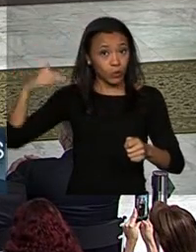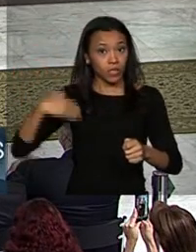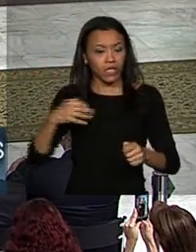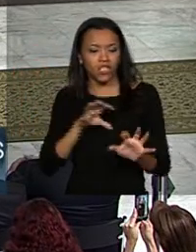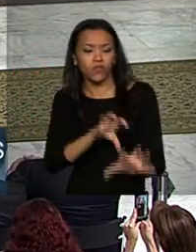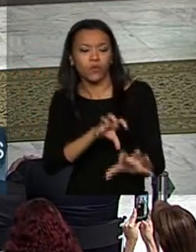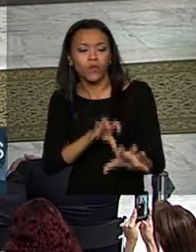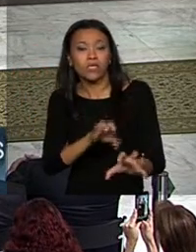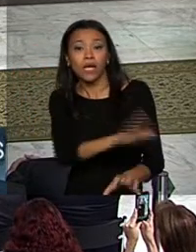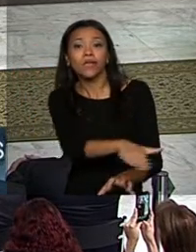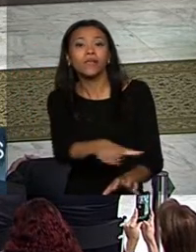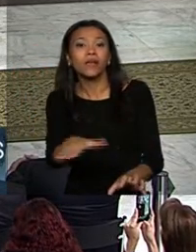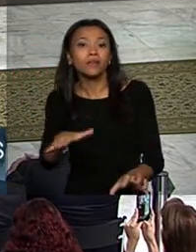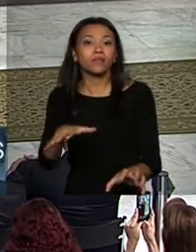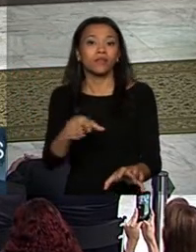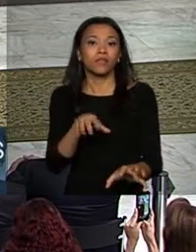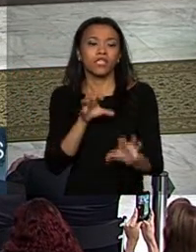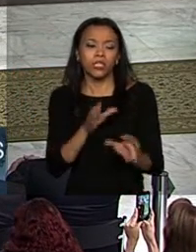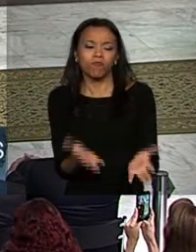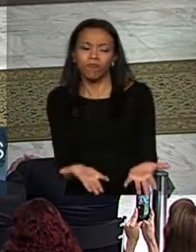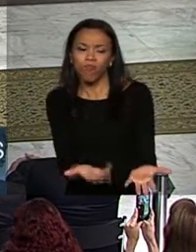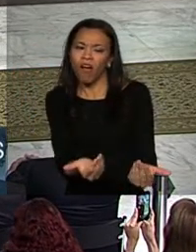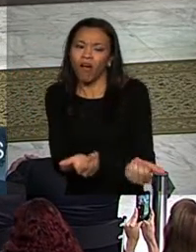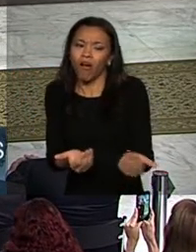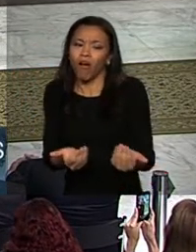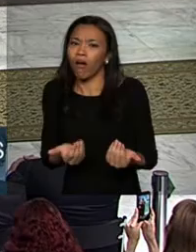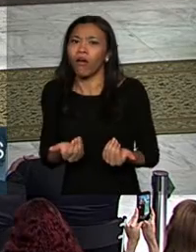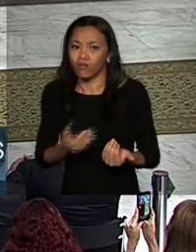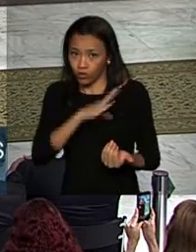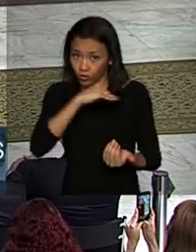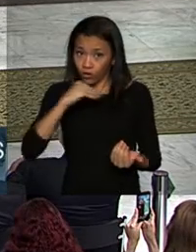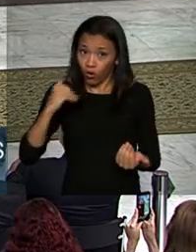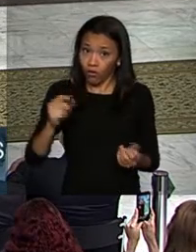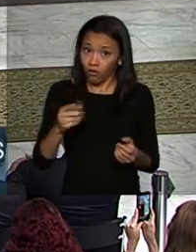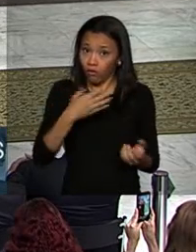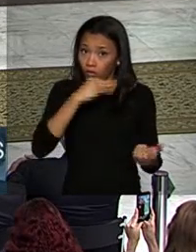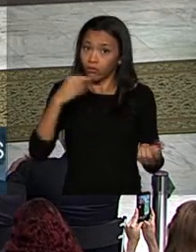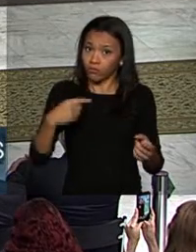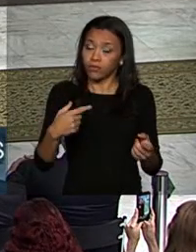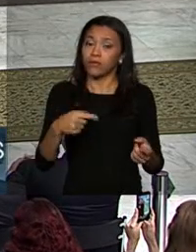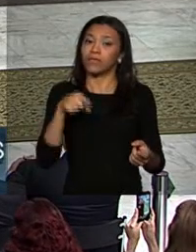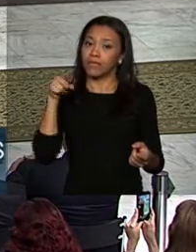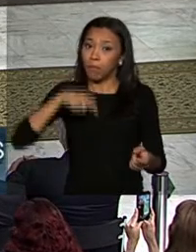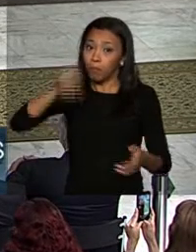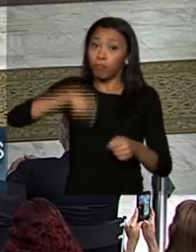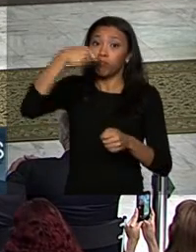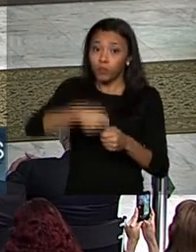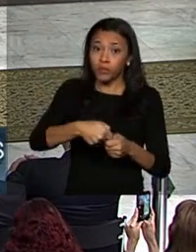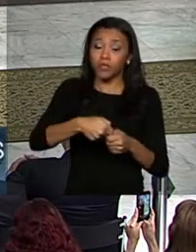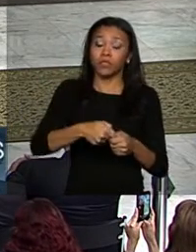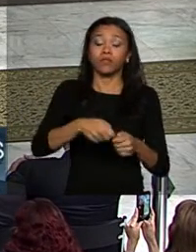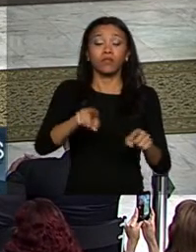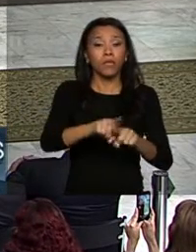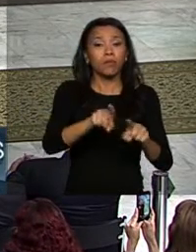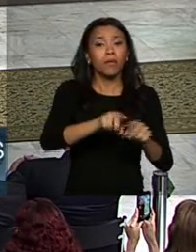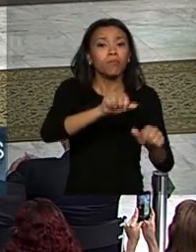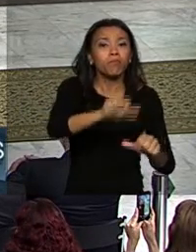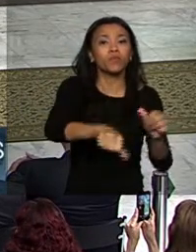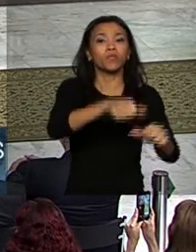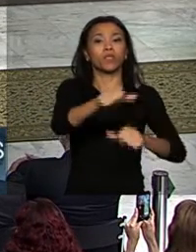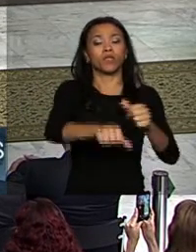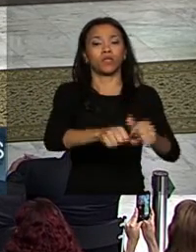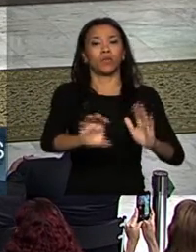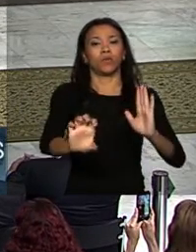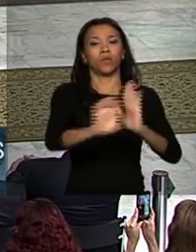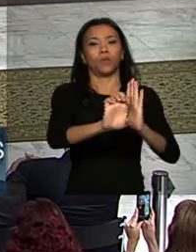em atos da sua quadrilha, ou mesmo alterando o estatuto da criança apenas